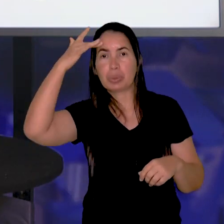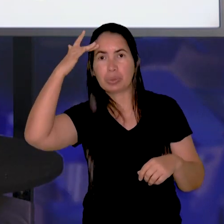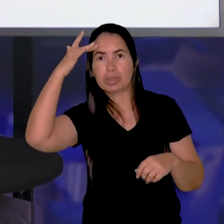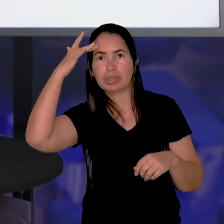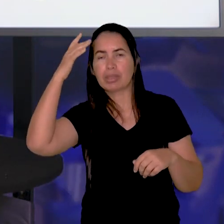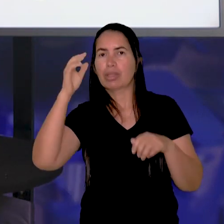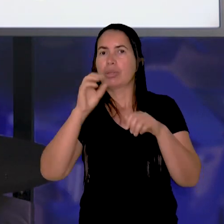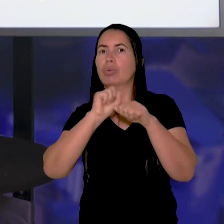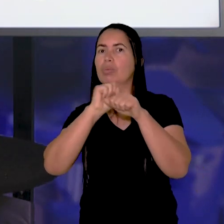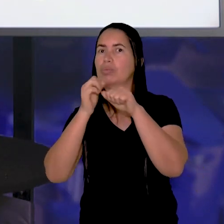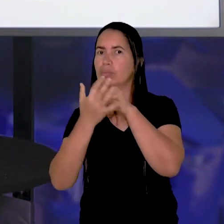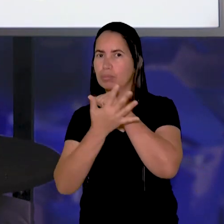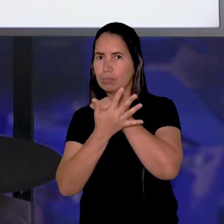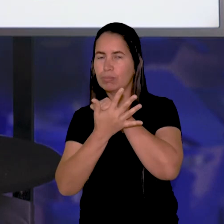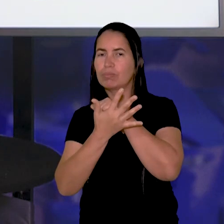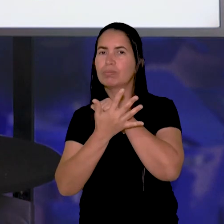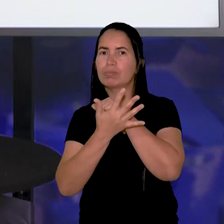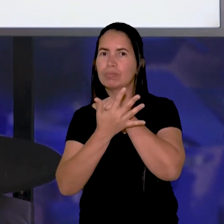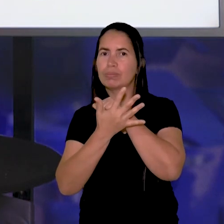à Covid-19.